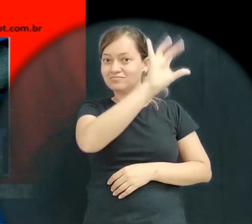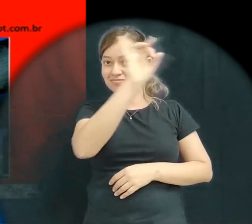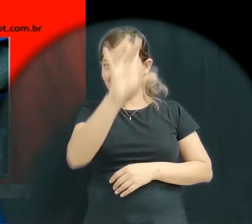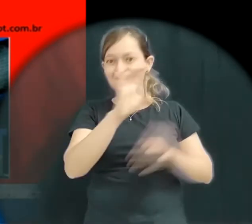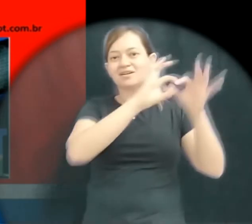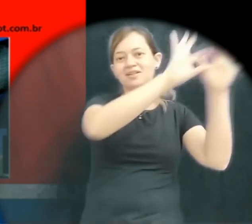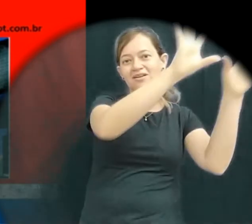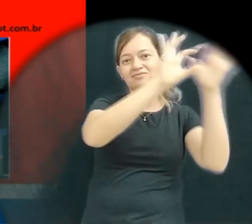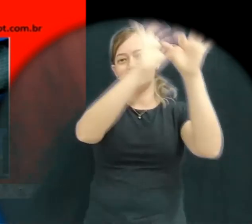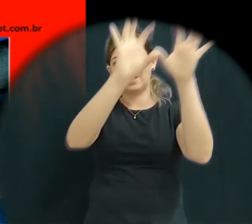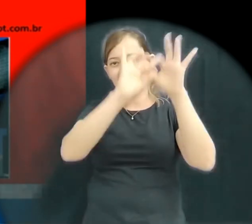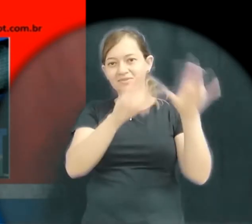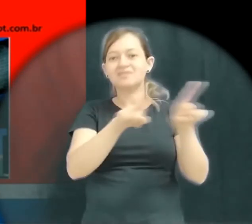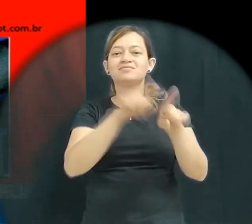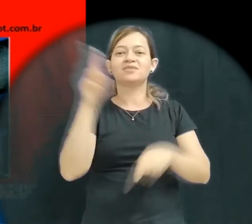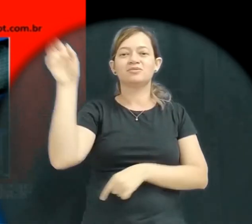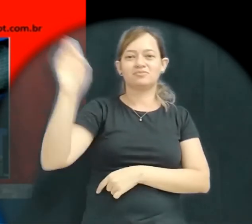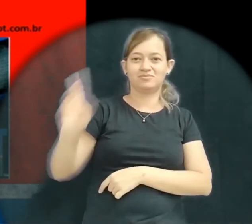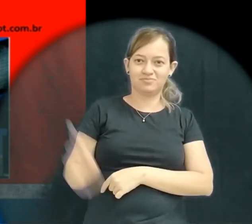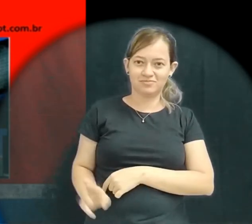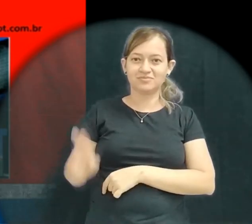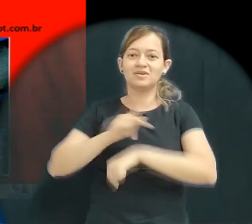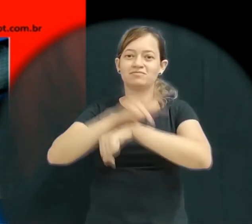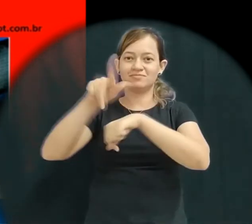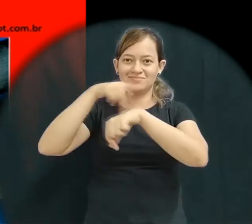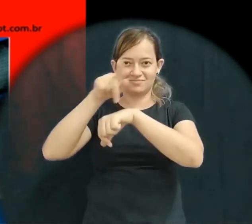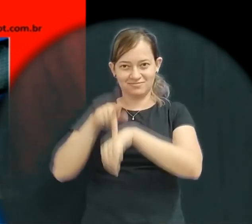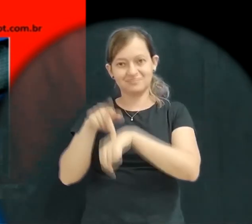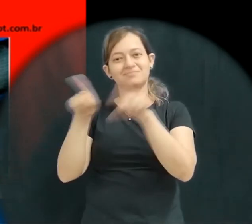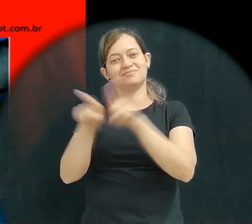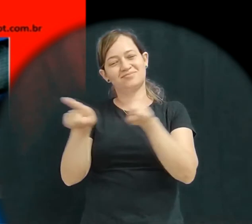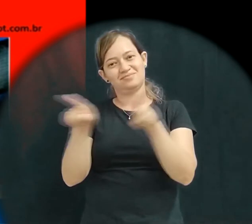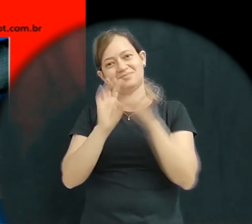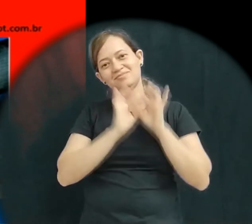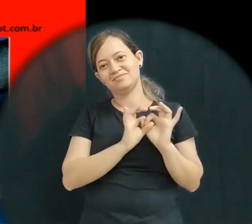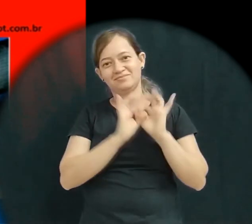começou a declarar sua independência e a Rússia tornou-se o país